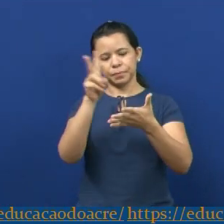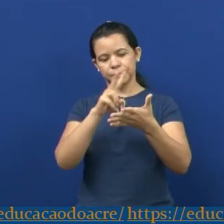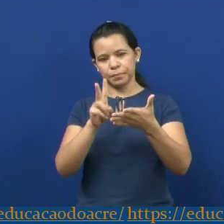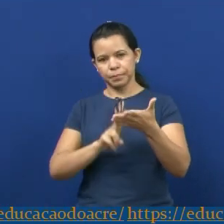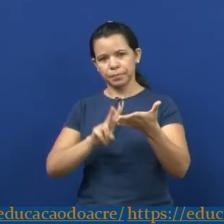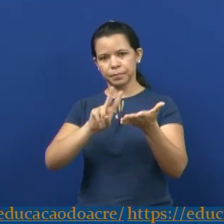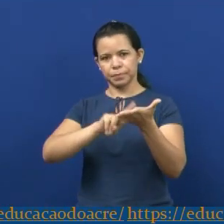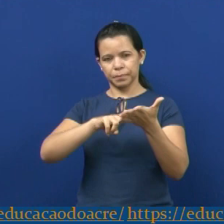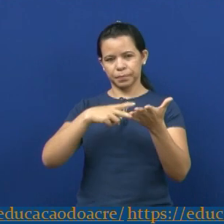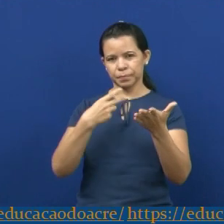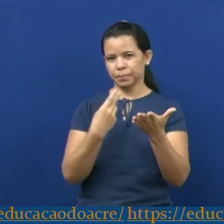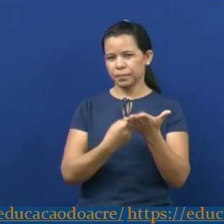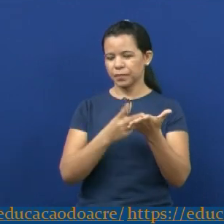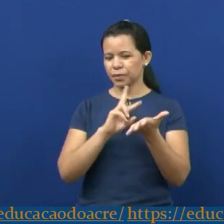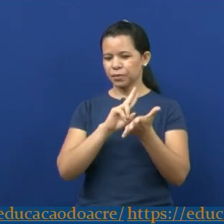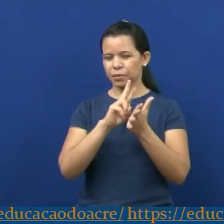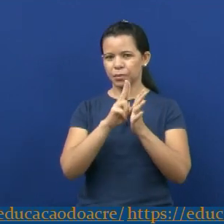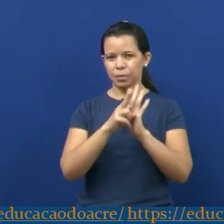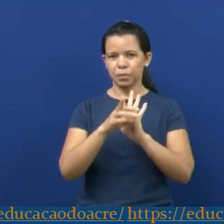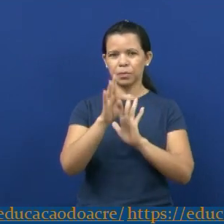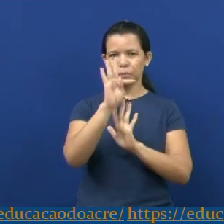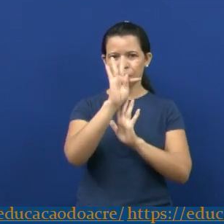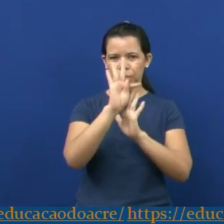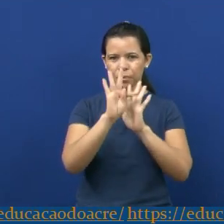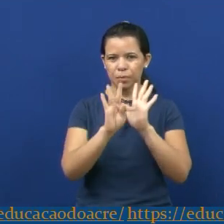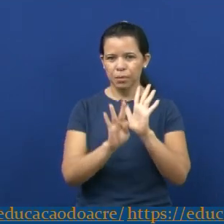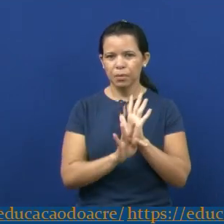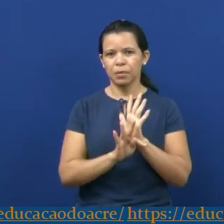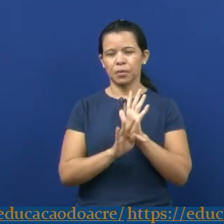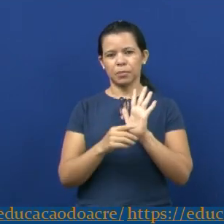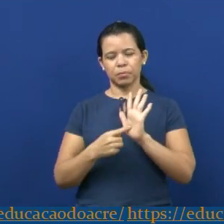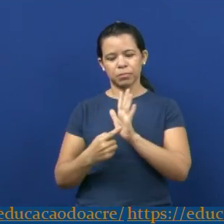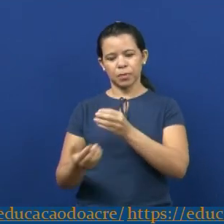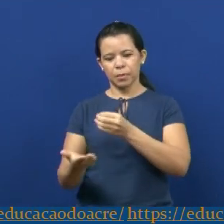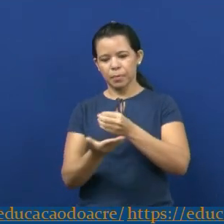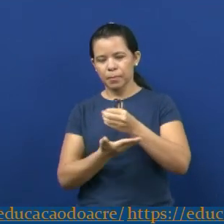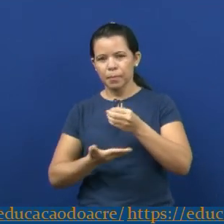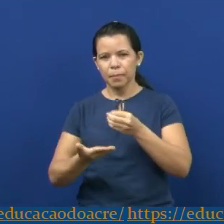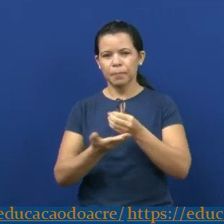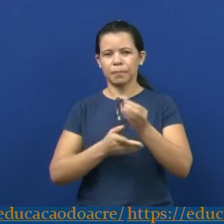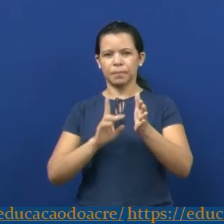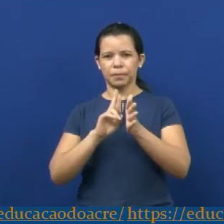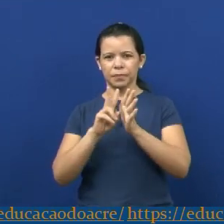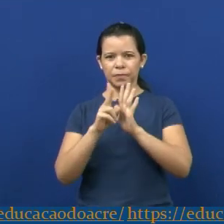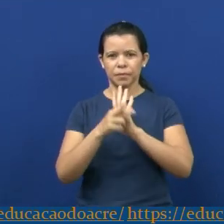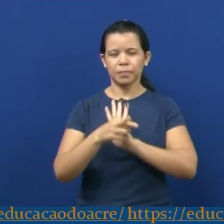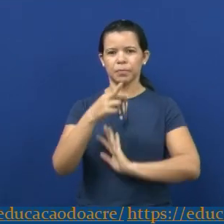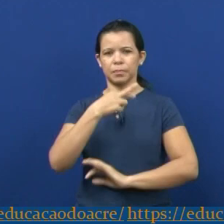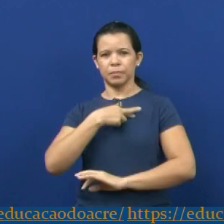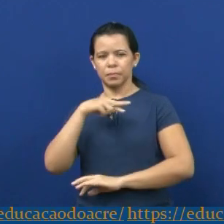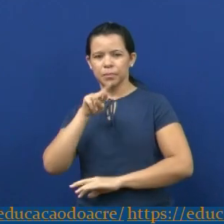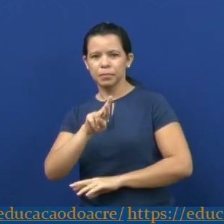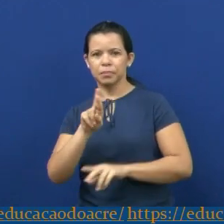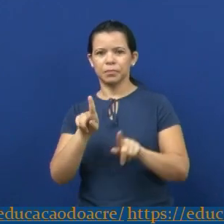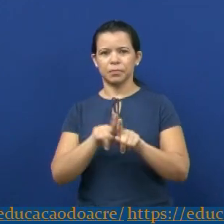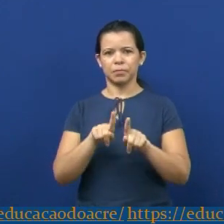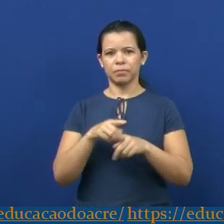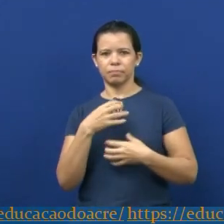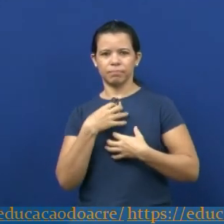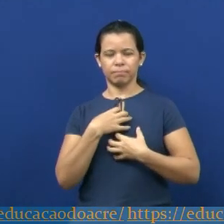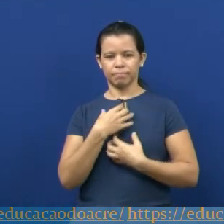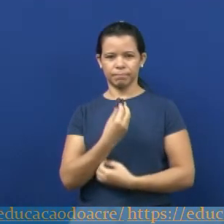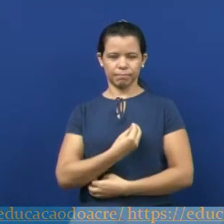interpretações de diversos textos sobre aspectos estruturantes das diferentes tradições religiosas e filosofia de vida,